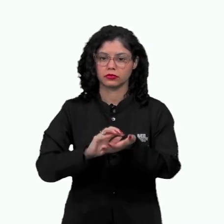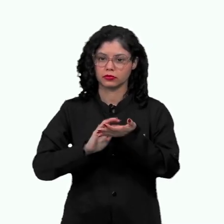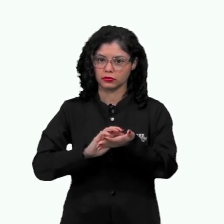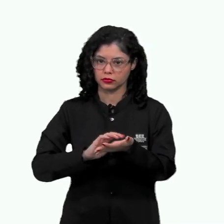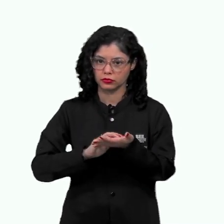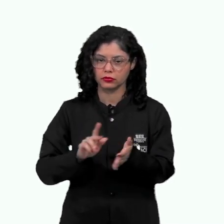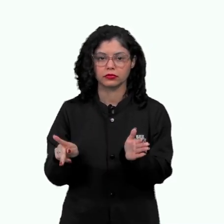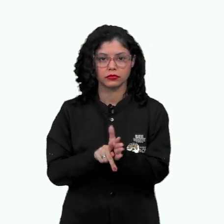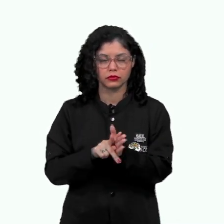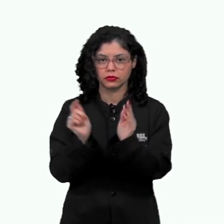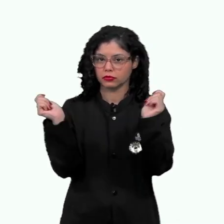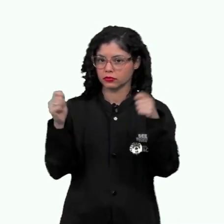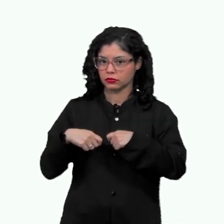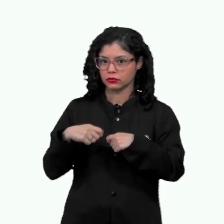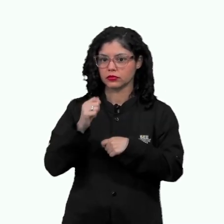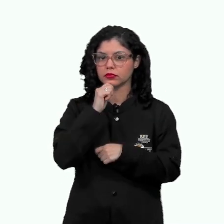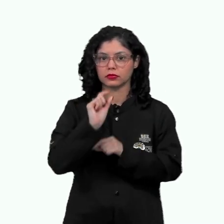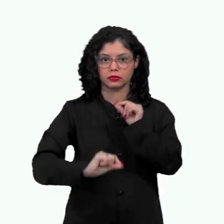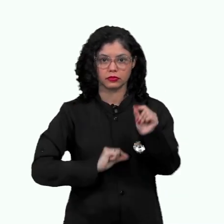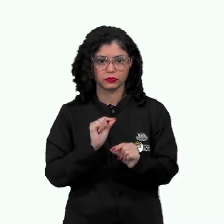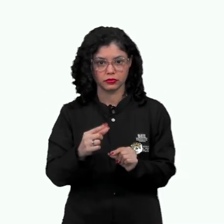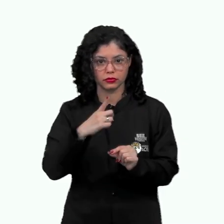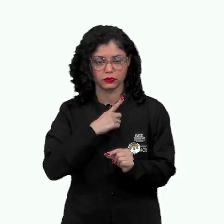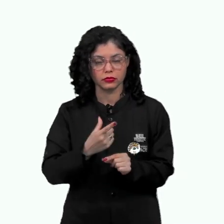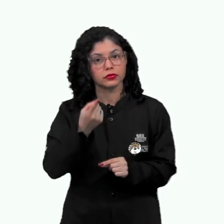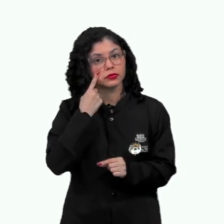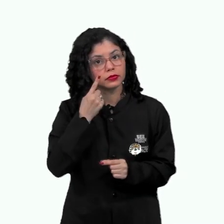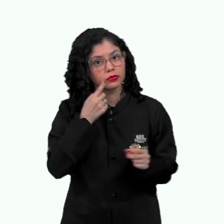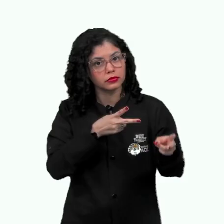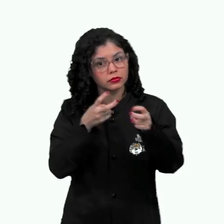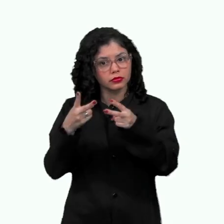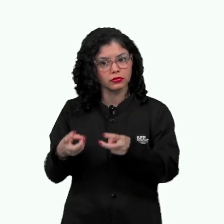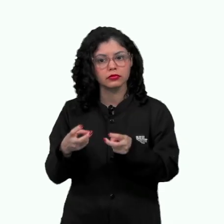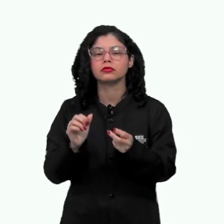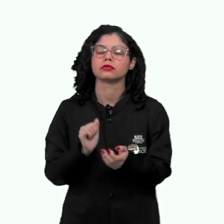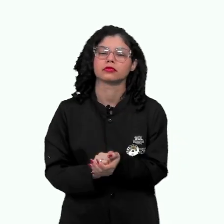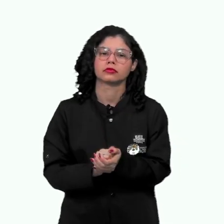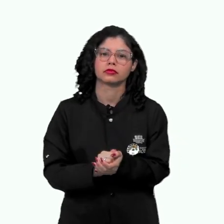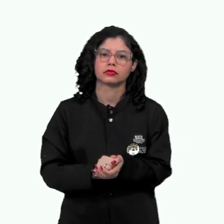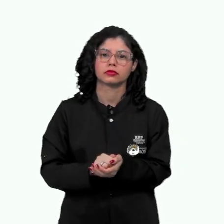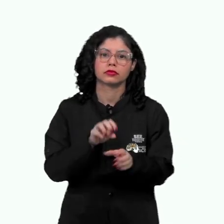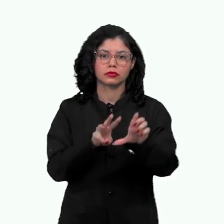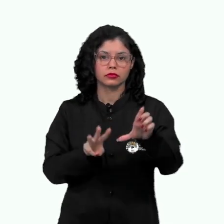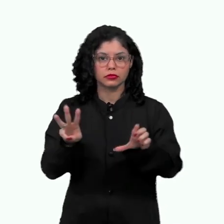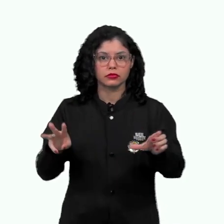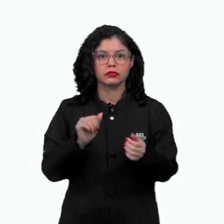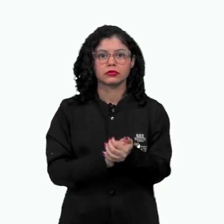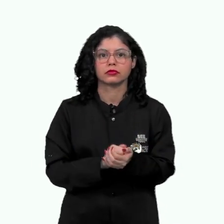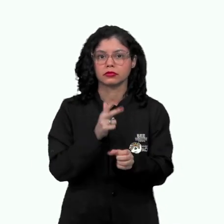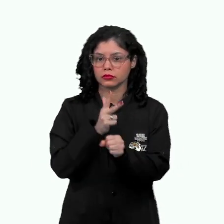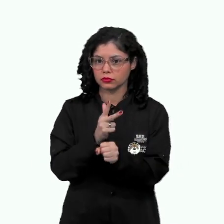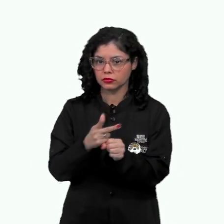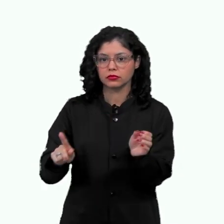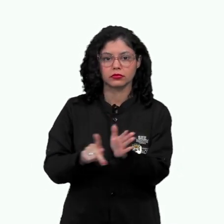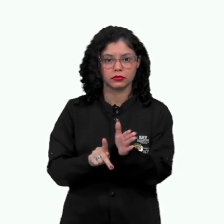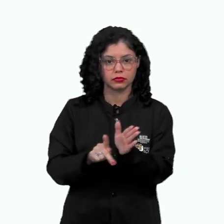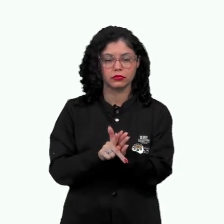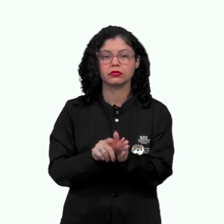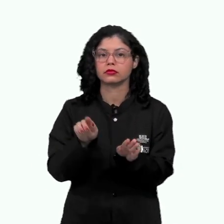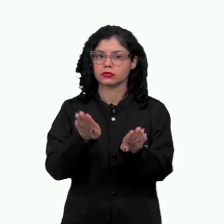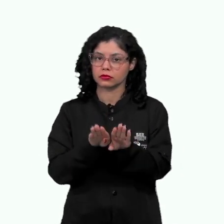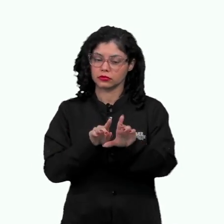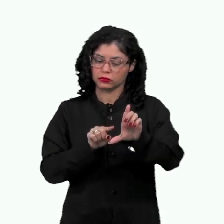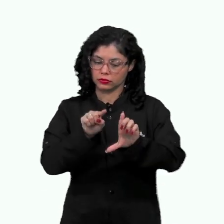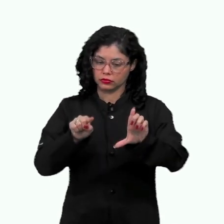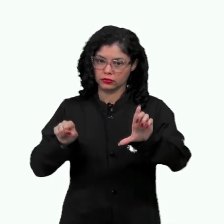você tem a possibilidade de observar um link, um vídeo, um gráfico e explicações